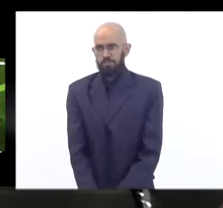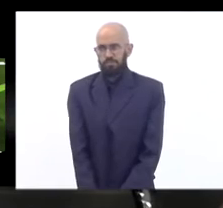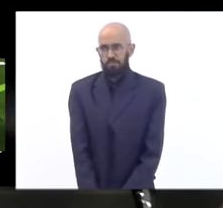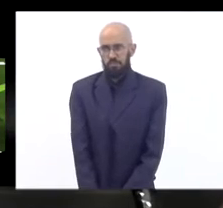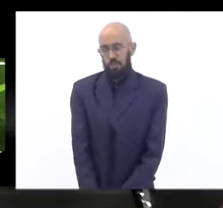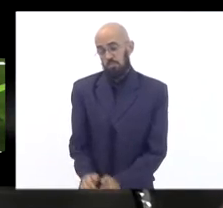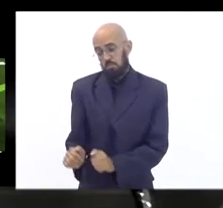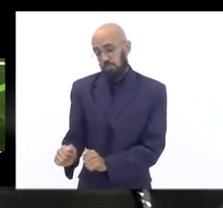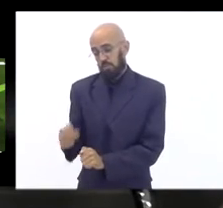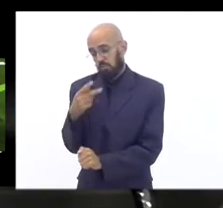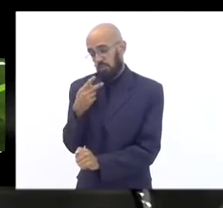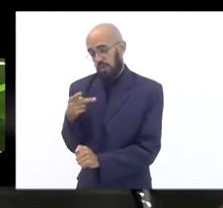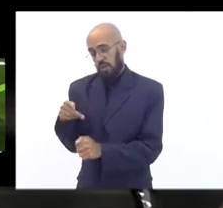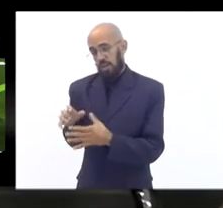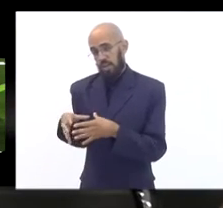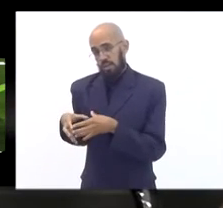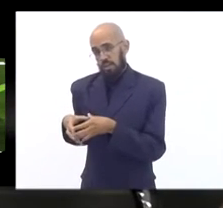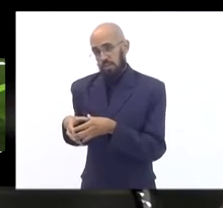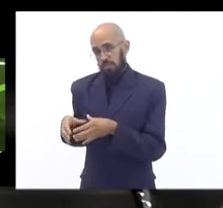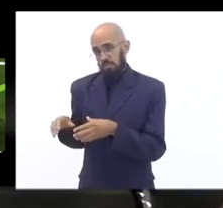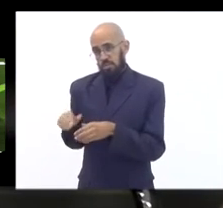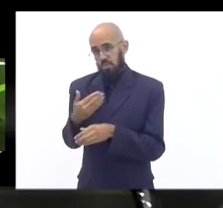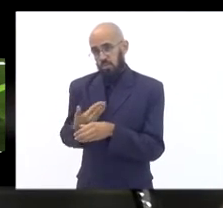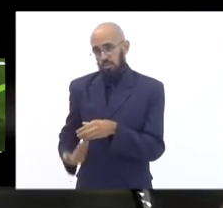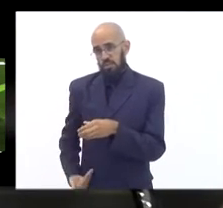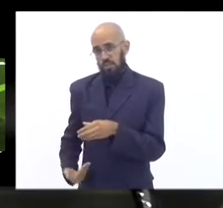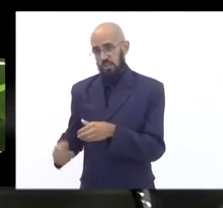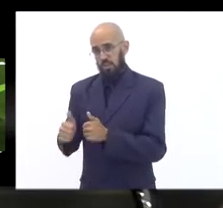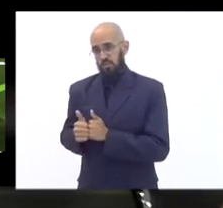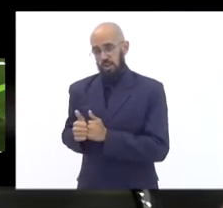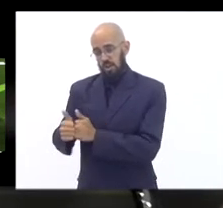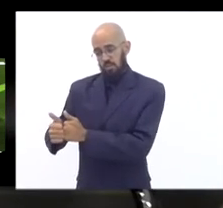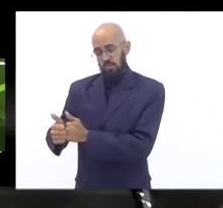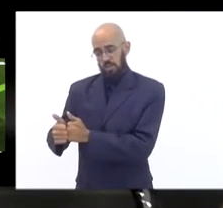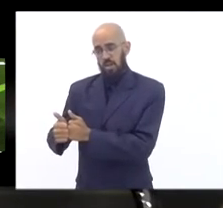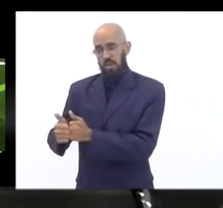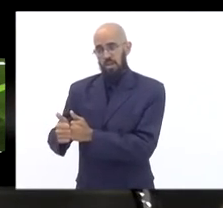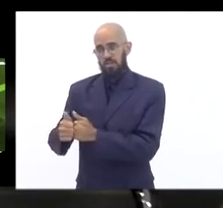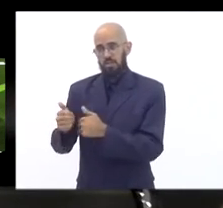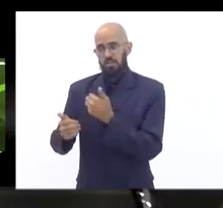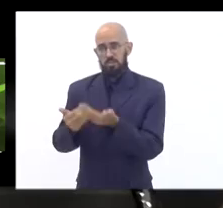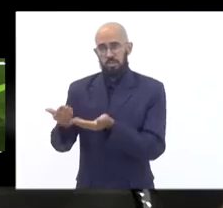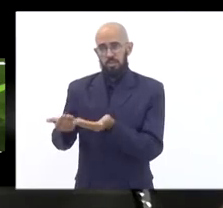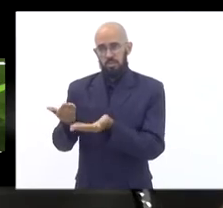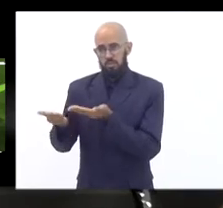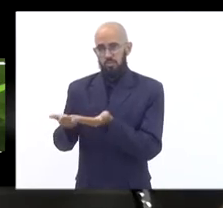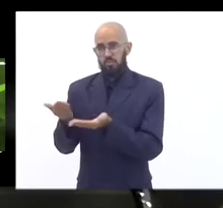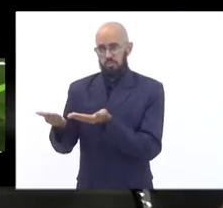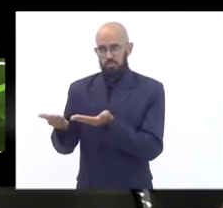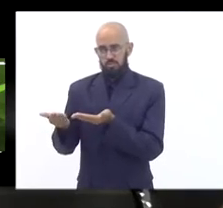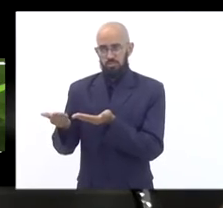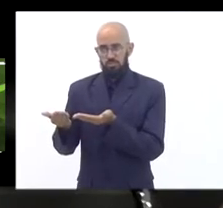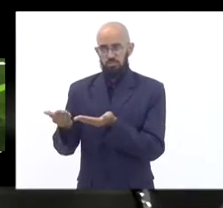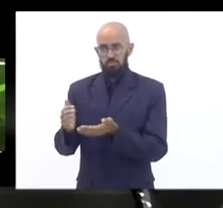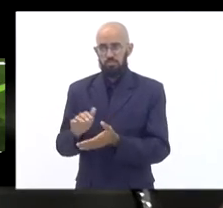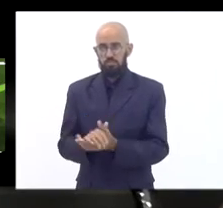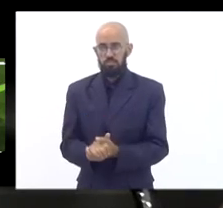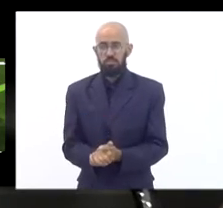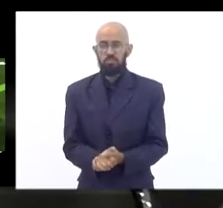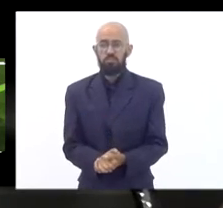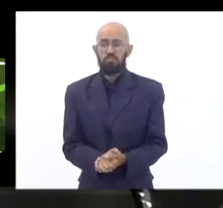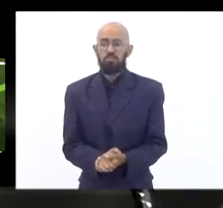a equipe do governador foi designada para acompanhar as tratativas. Então, Ótimo, para acompanhar